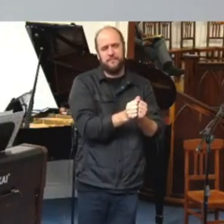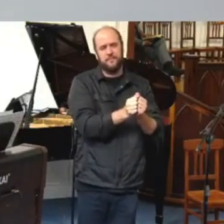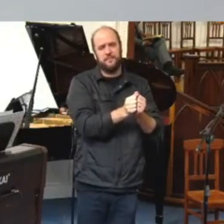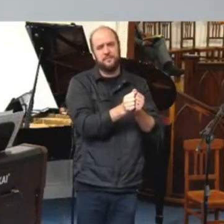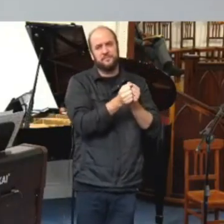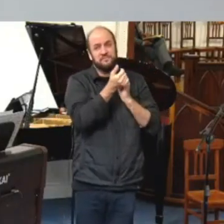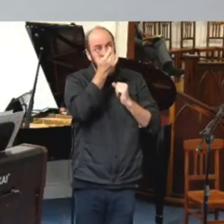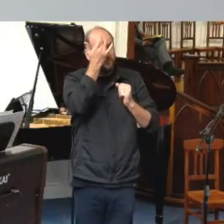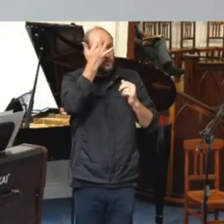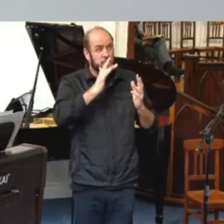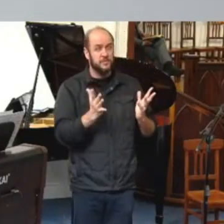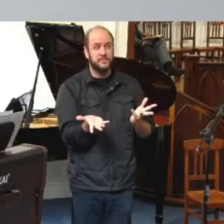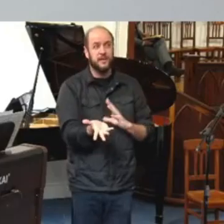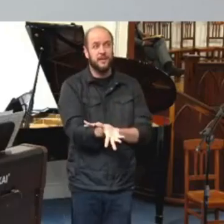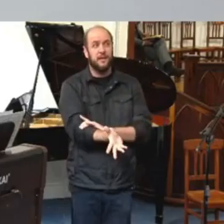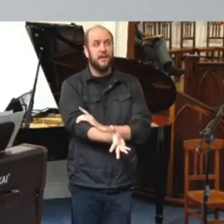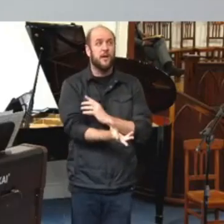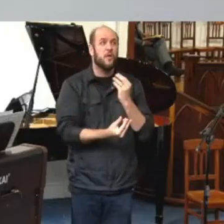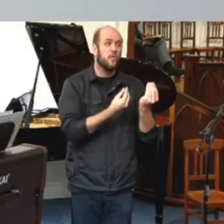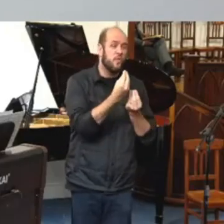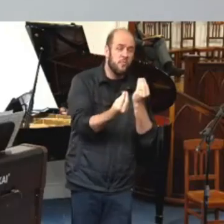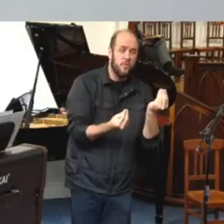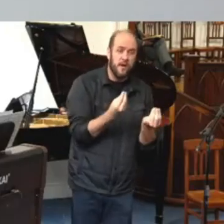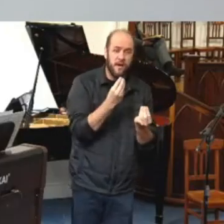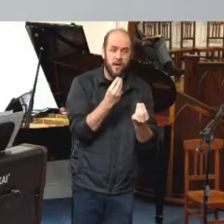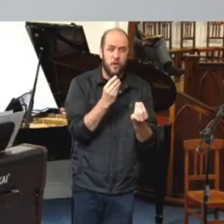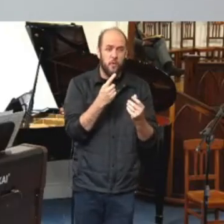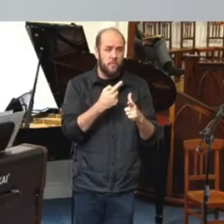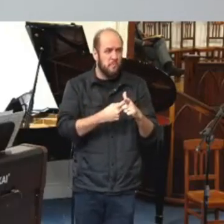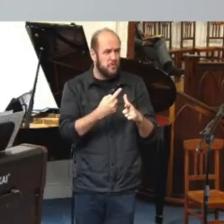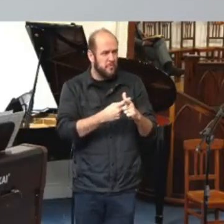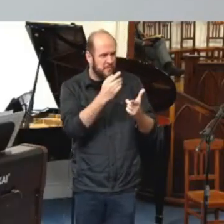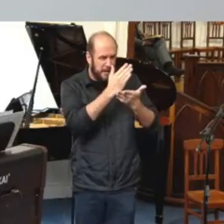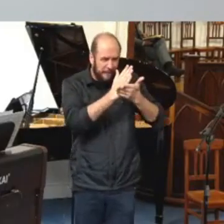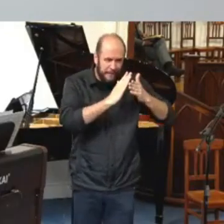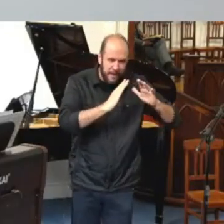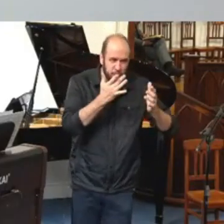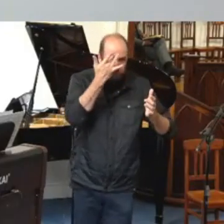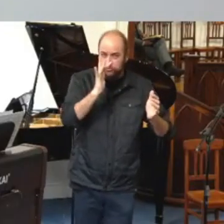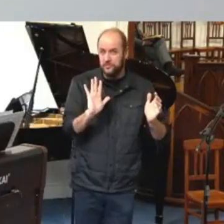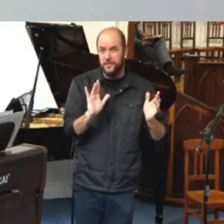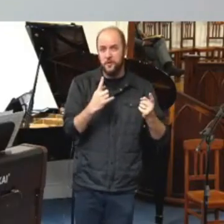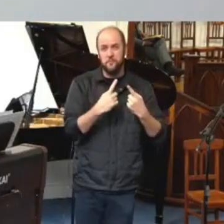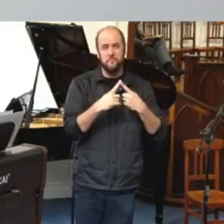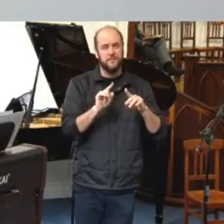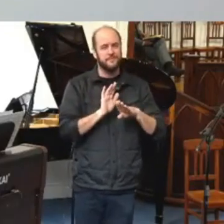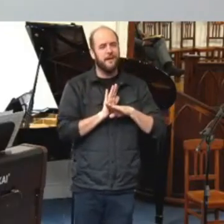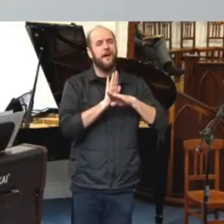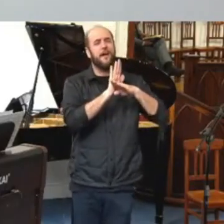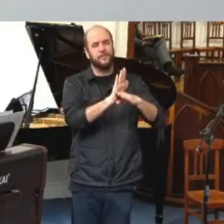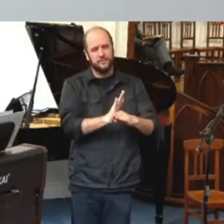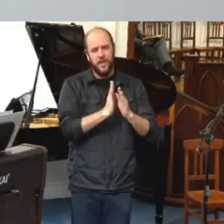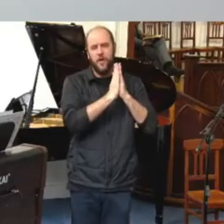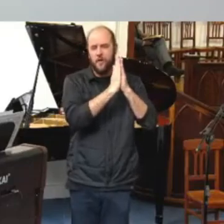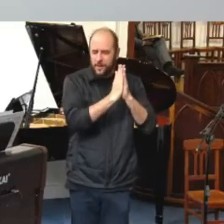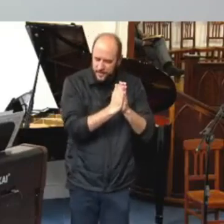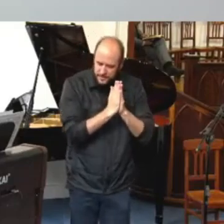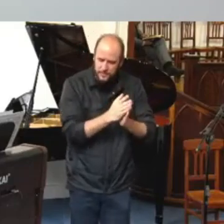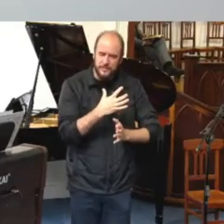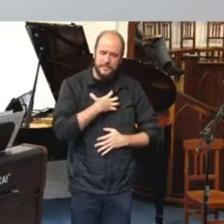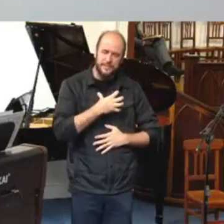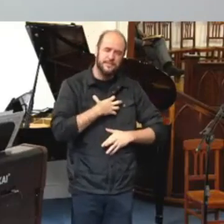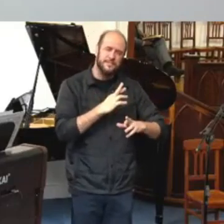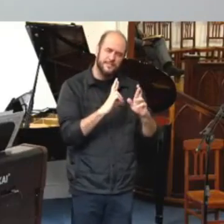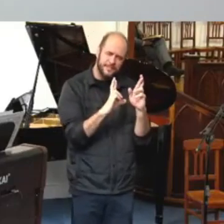sei como isso pode resolver, mas eu sei que esse é o único caminho que pode de fato te dar